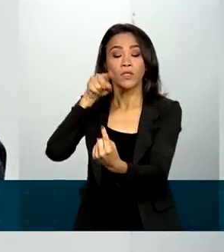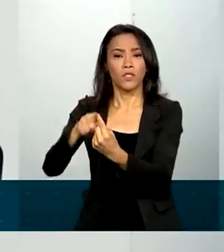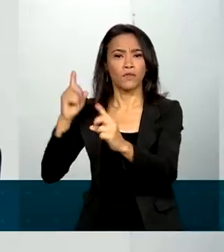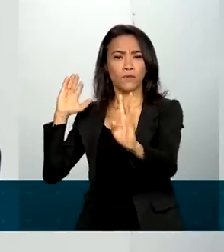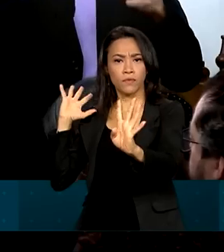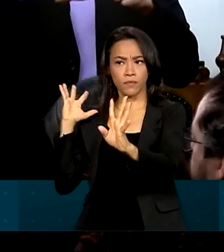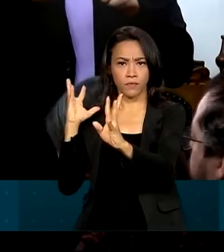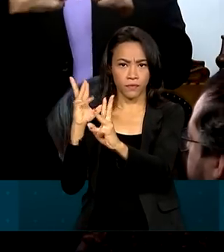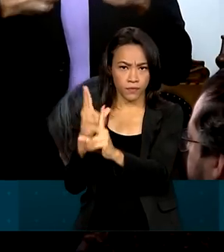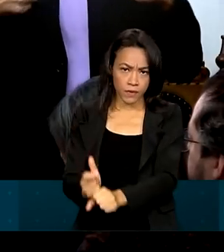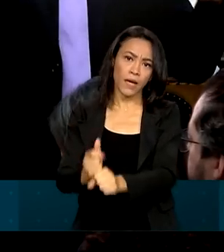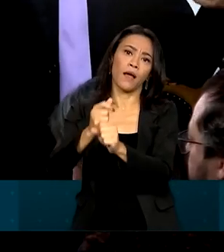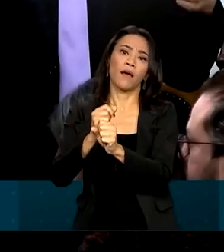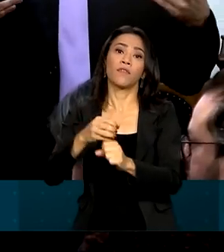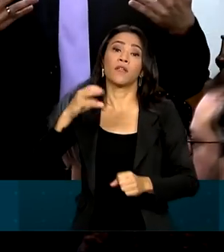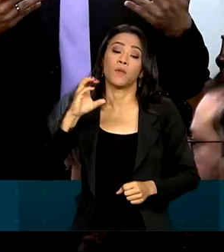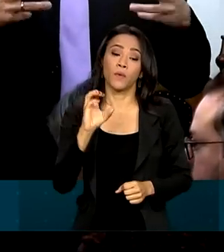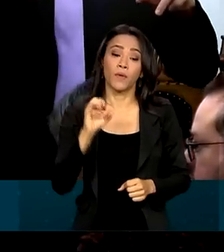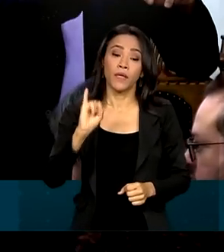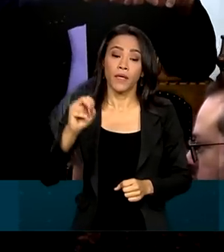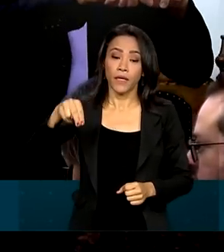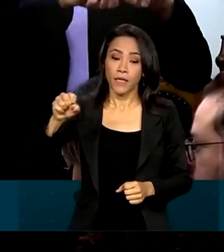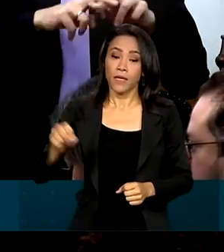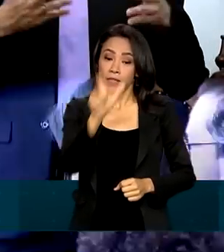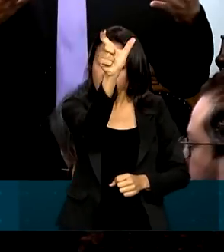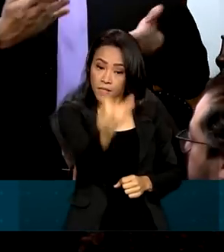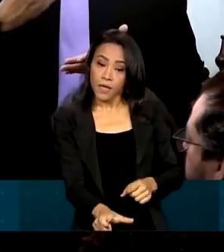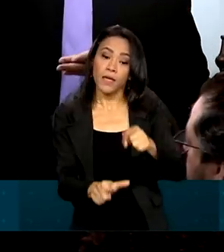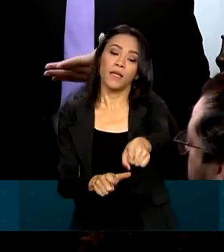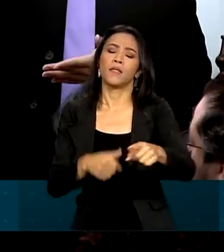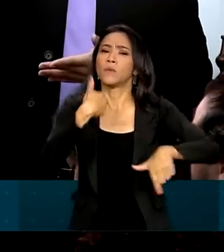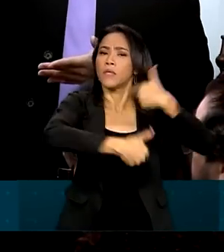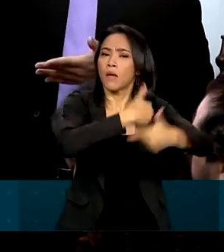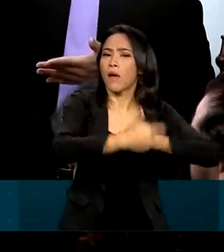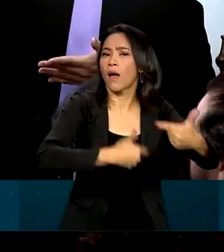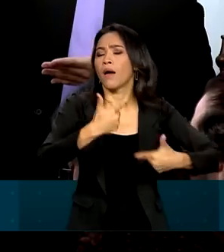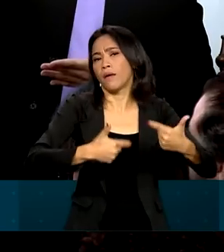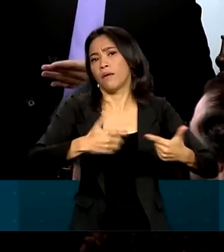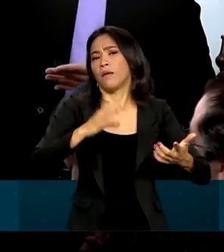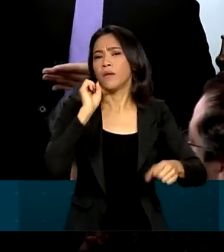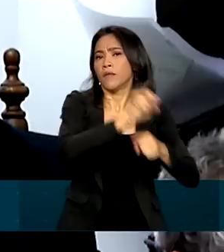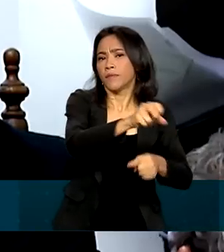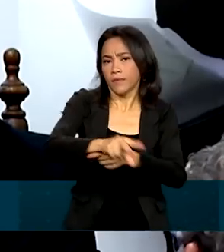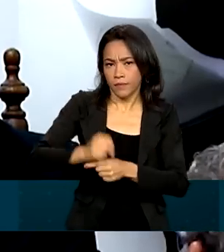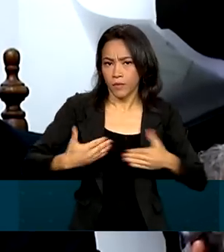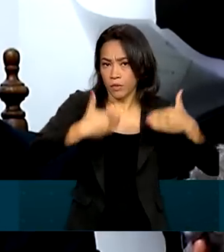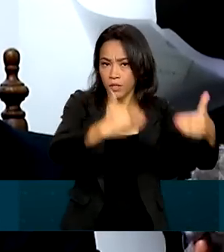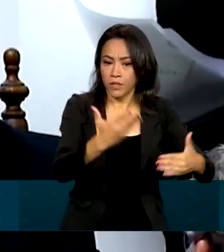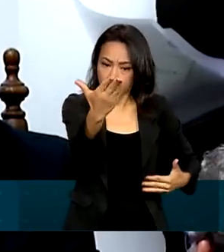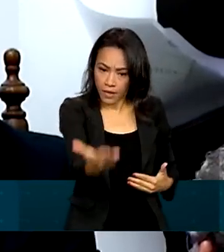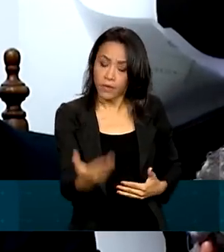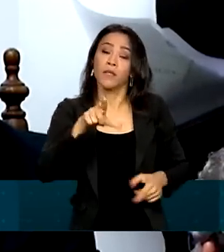INSS e Luiz Marinho no trabalho e emprego assegurou melhora das relações trabalhistas e valorização